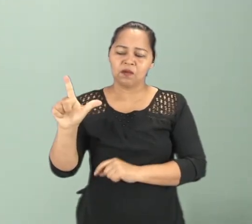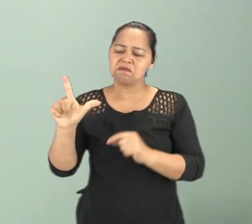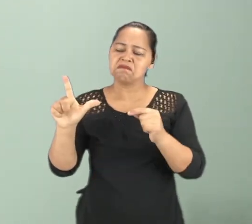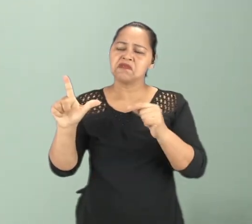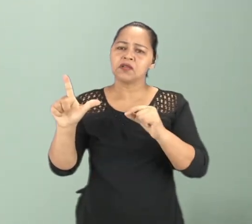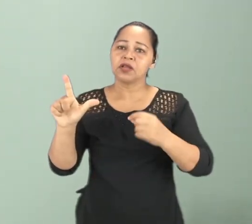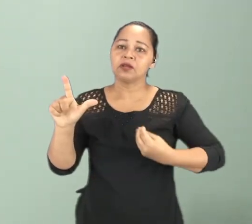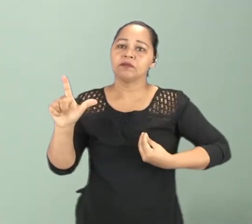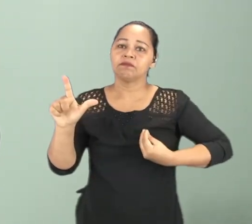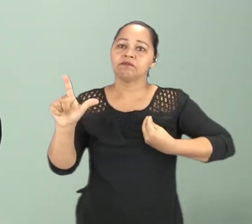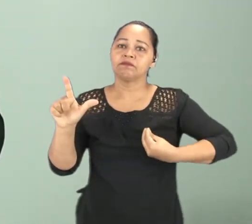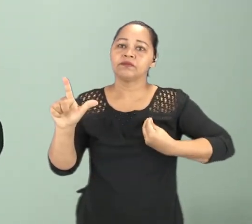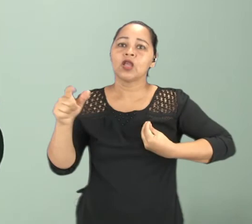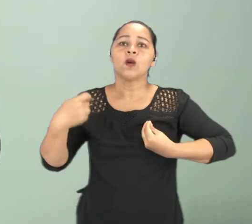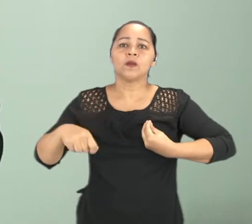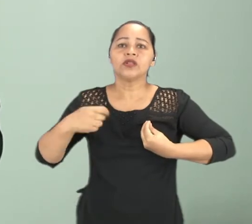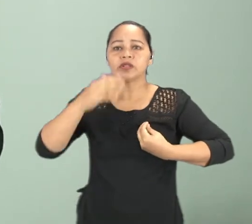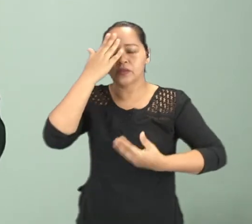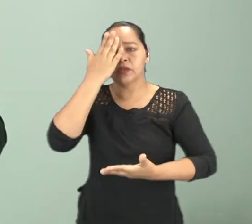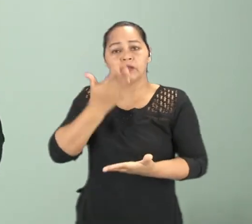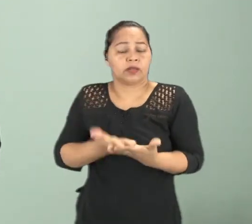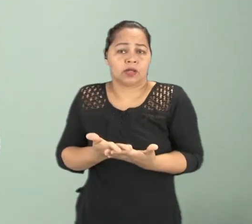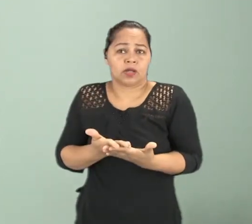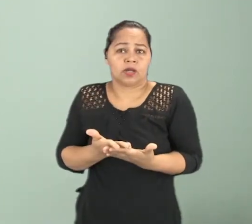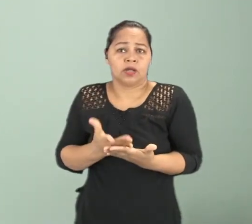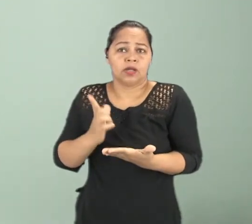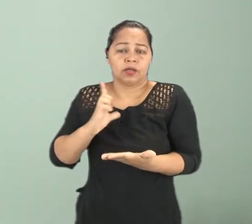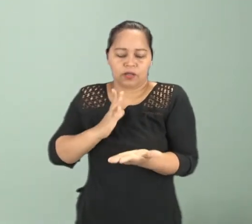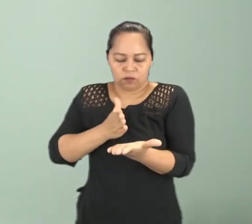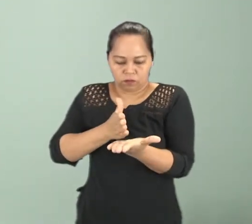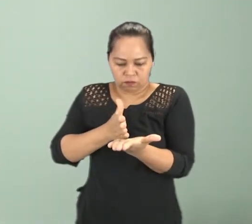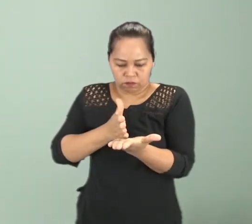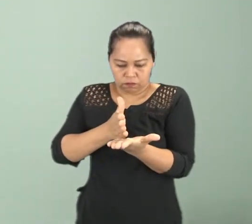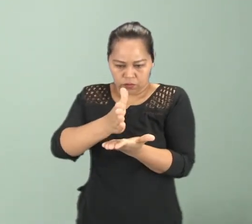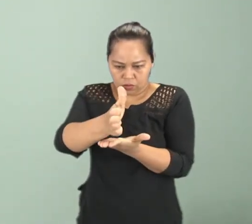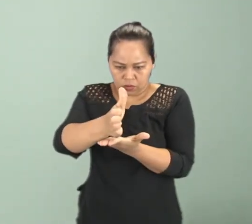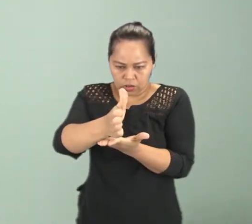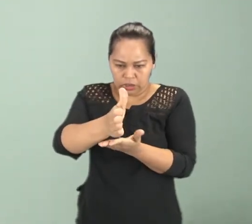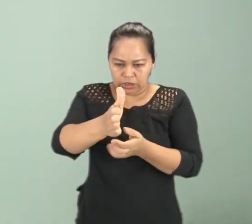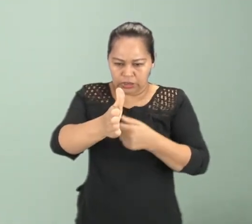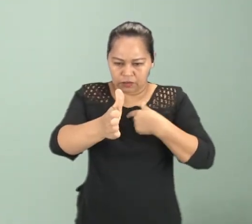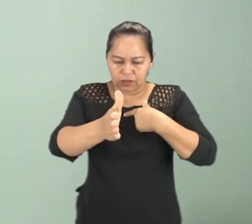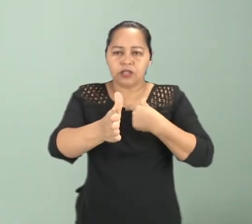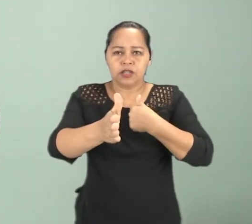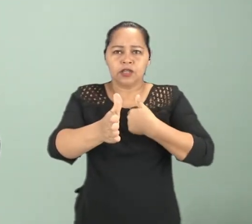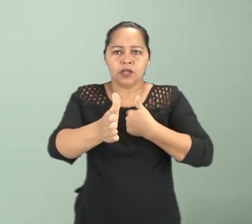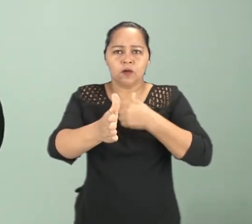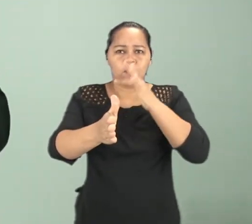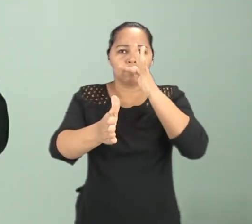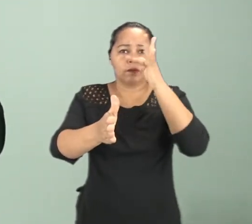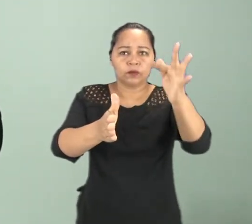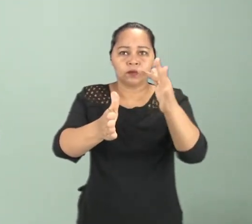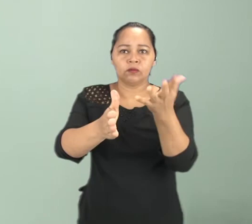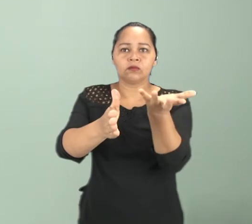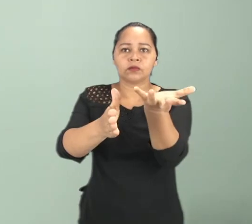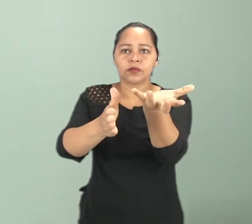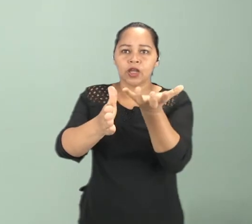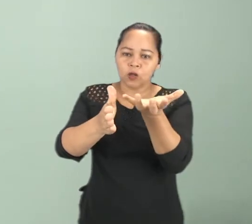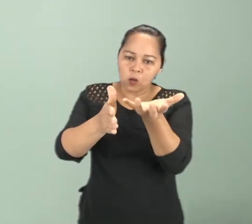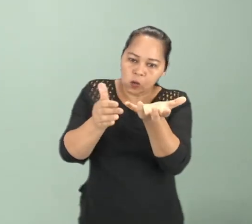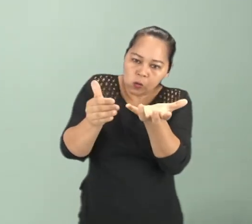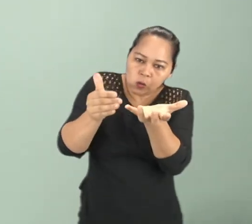em algo, né? Você precisa ter um caminho que faça você andar nele,